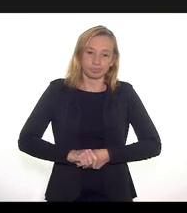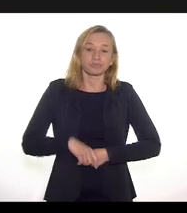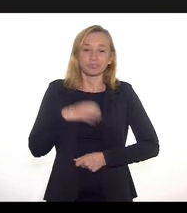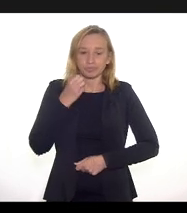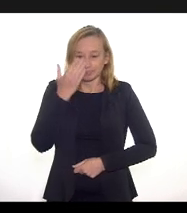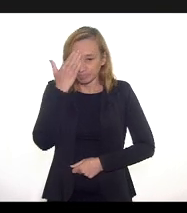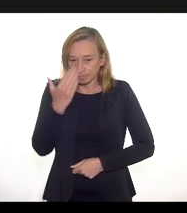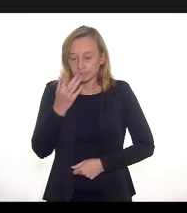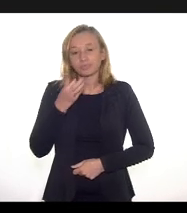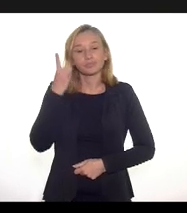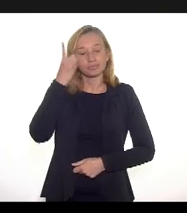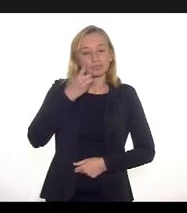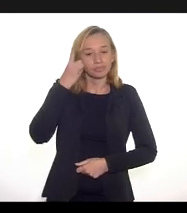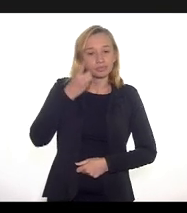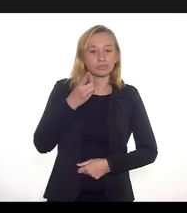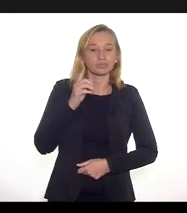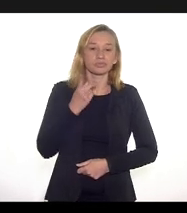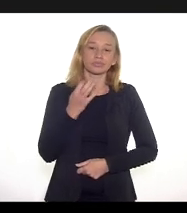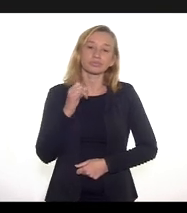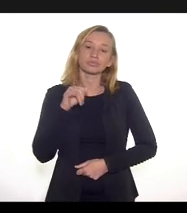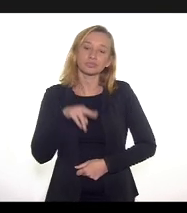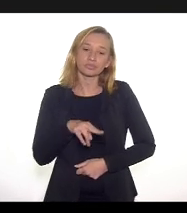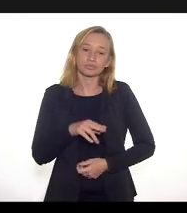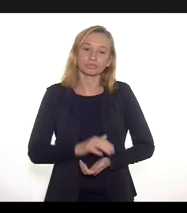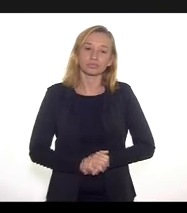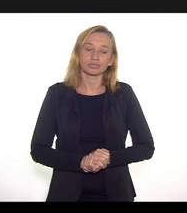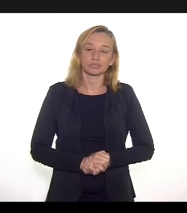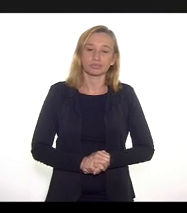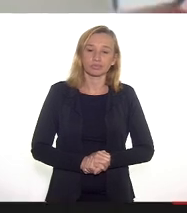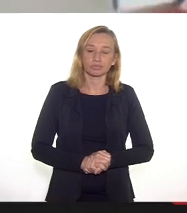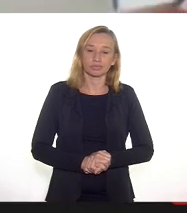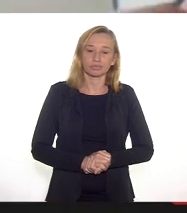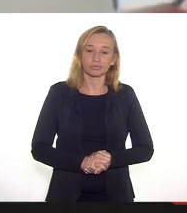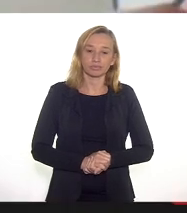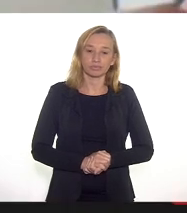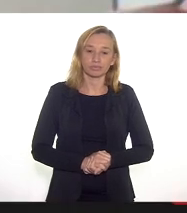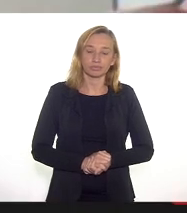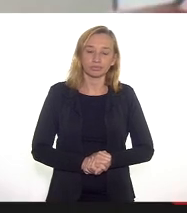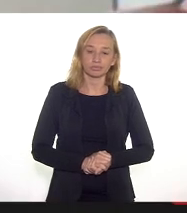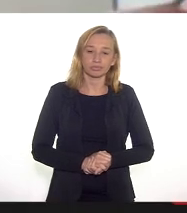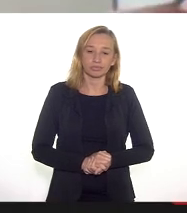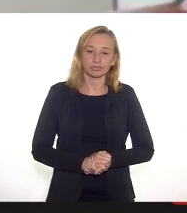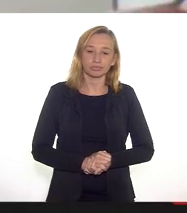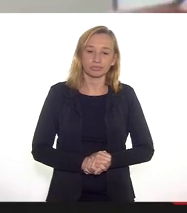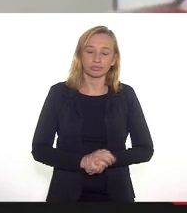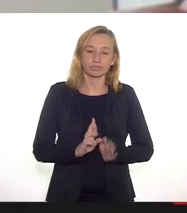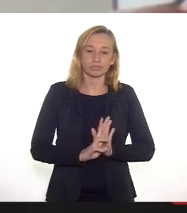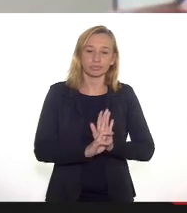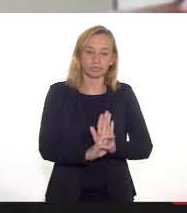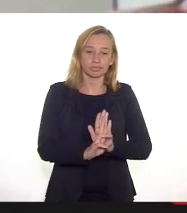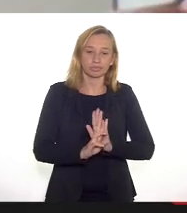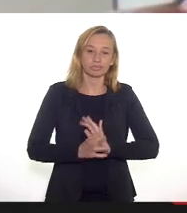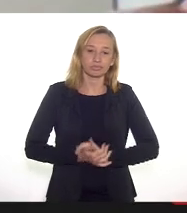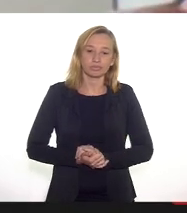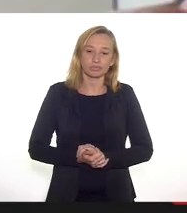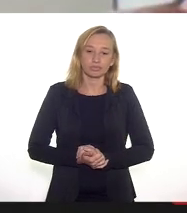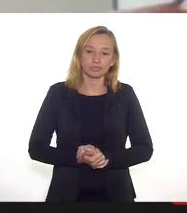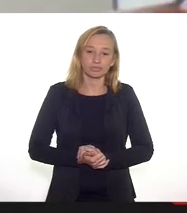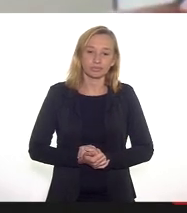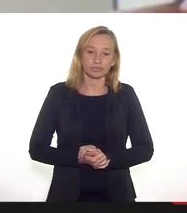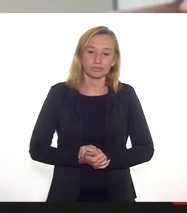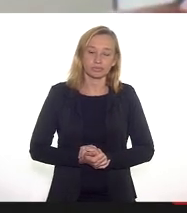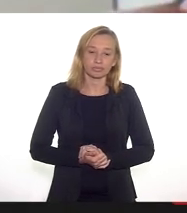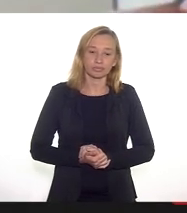Obrigado, deputado Wellington. Passo a palavra agora para o representante